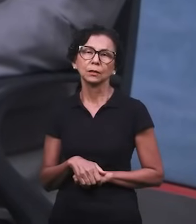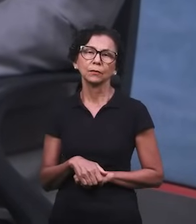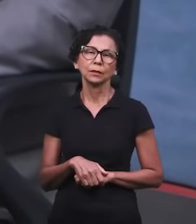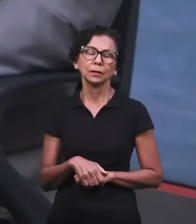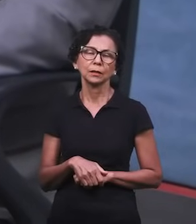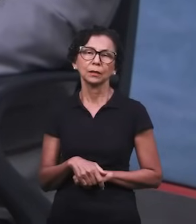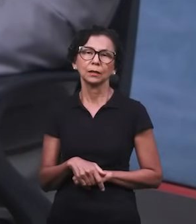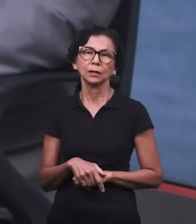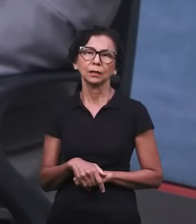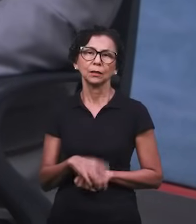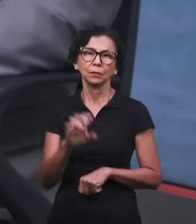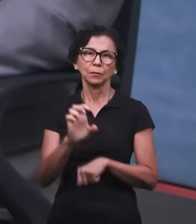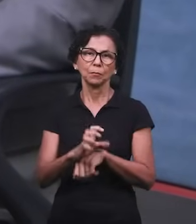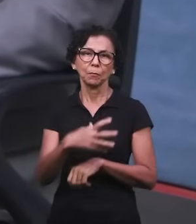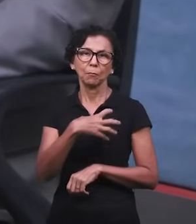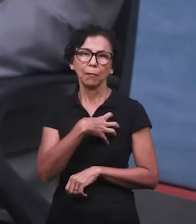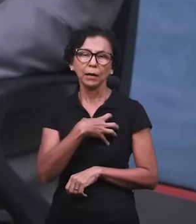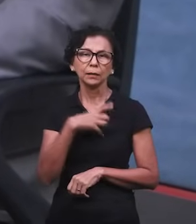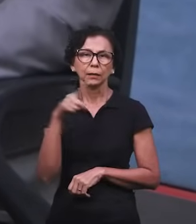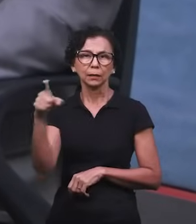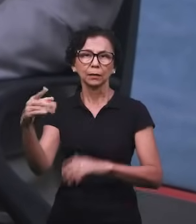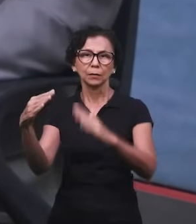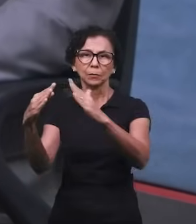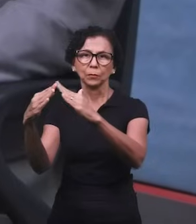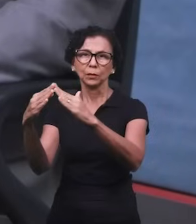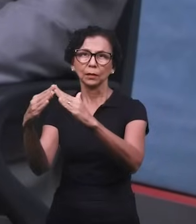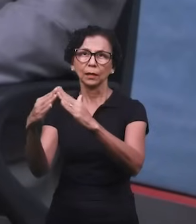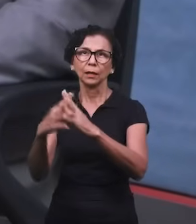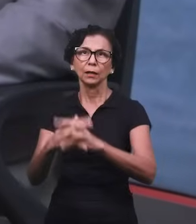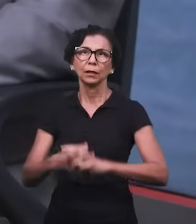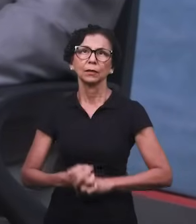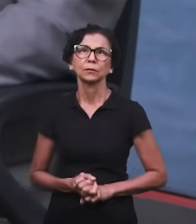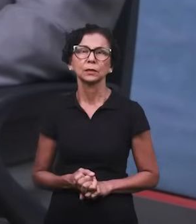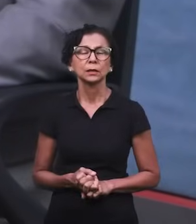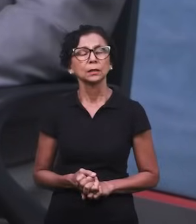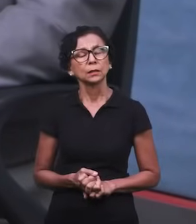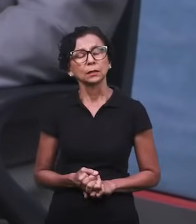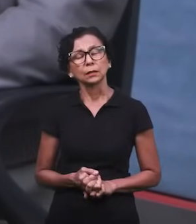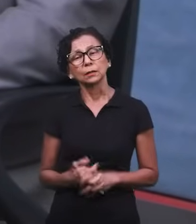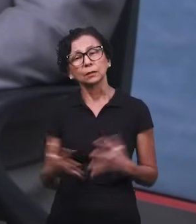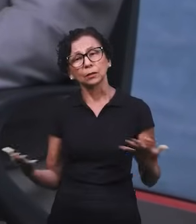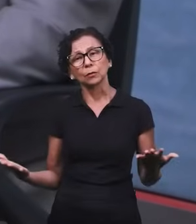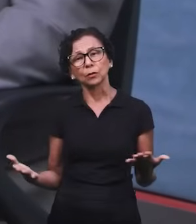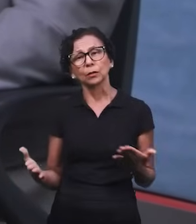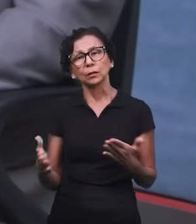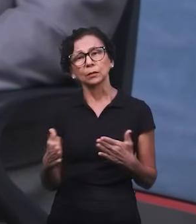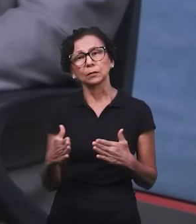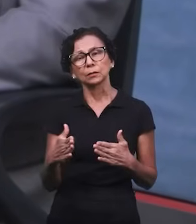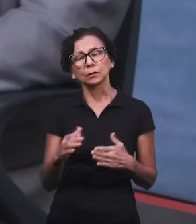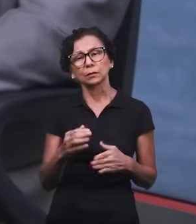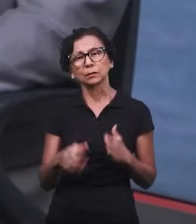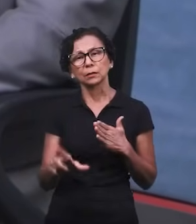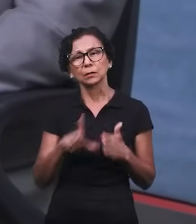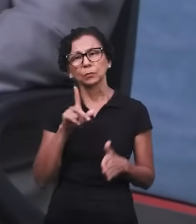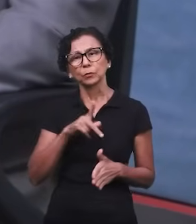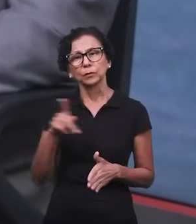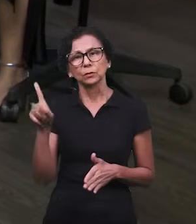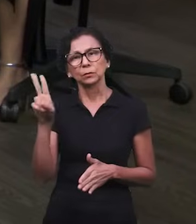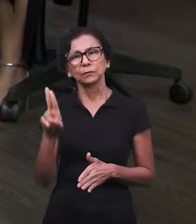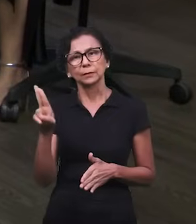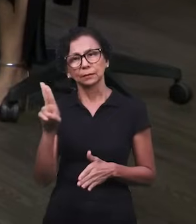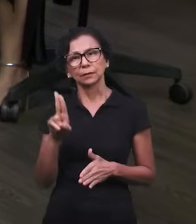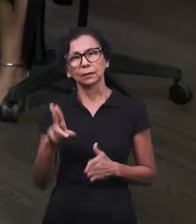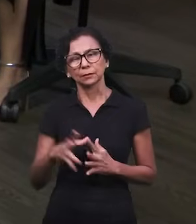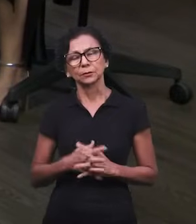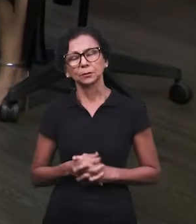Salvador, na Bahia. Claro, no momento que eu vim para cá, eu não tenho mais acesso ao relacionamento profissional com os meus colegas universitários, que estão todos lá